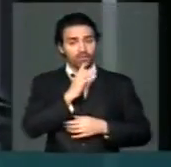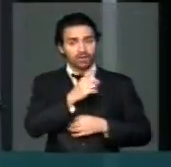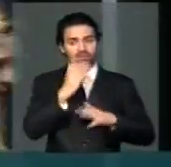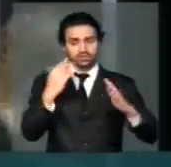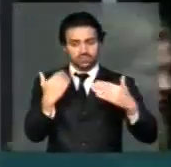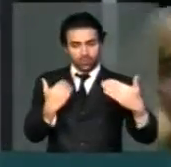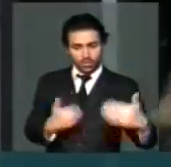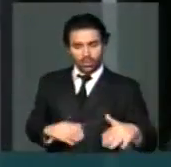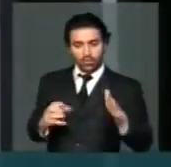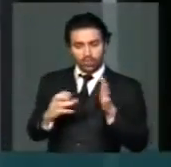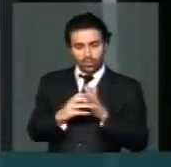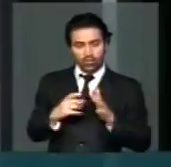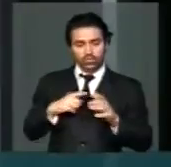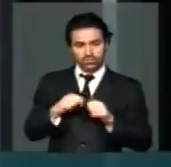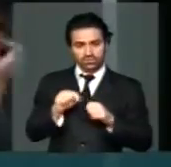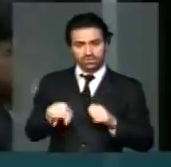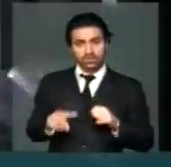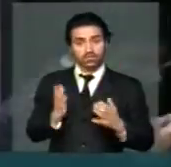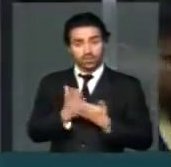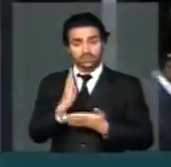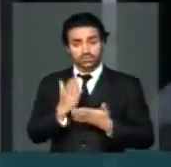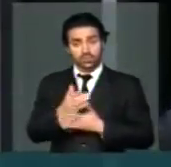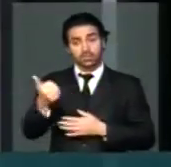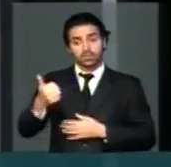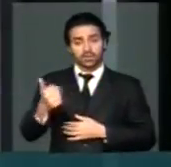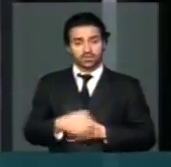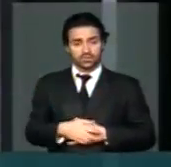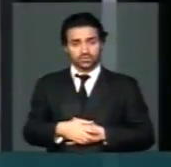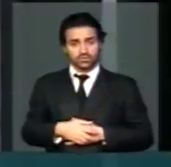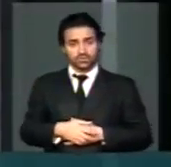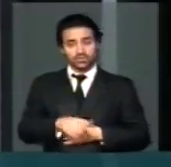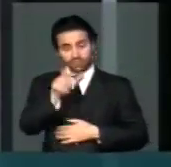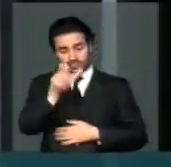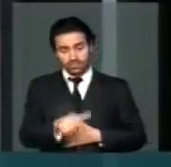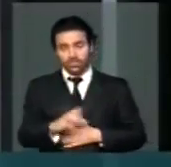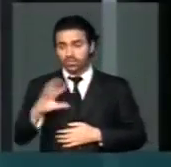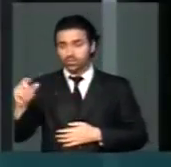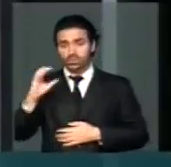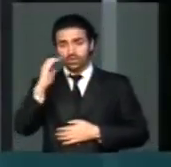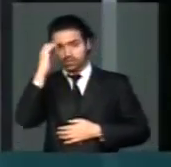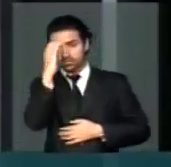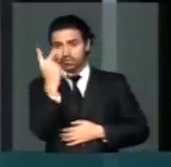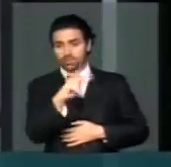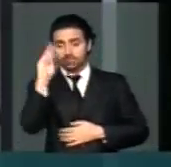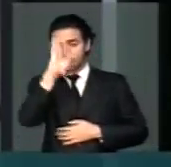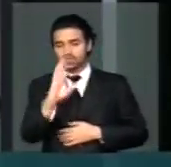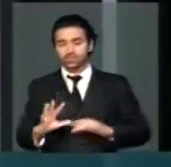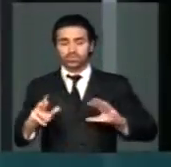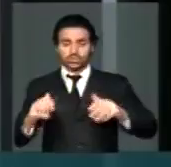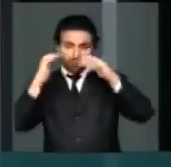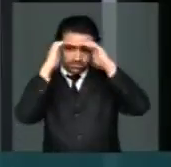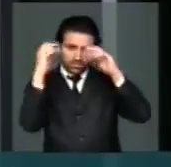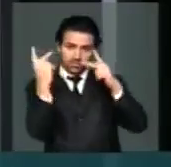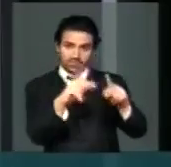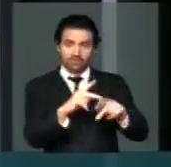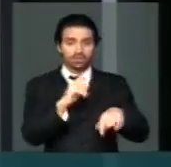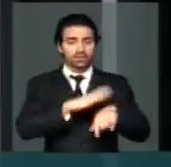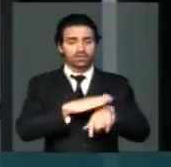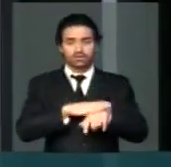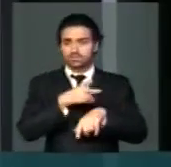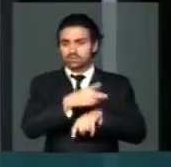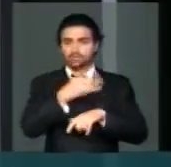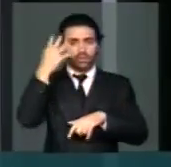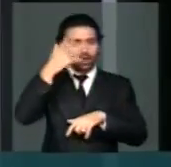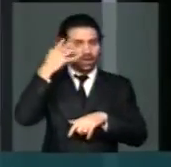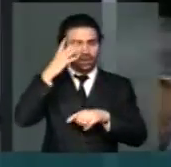concursos públicos nesse país e passou. De um homem que é respeitado Brasil afora pelas suas palestras,